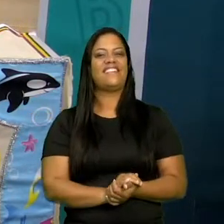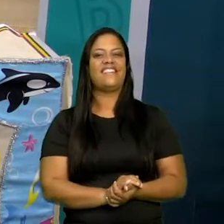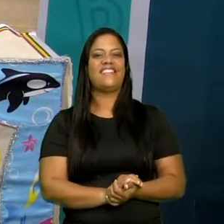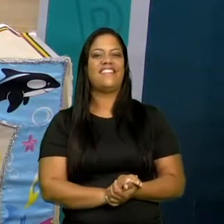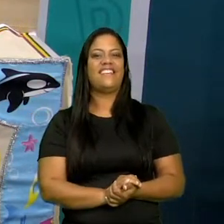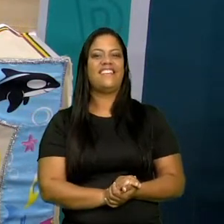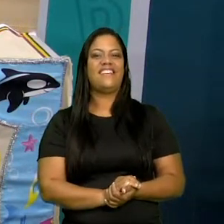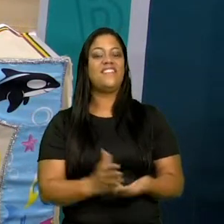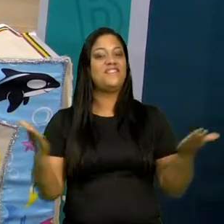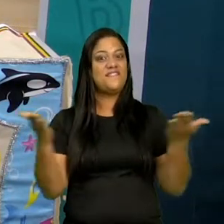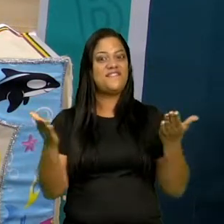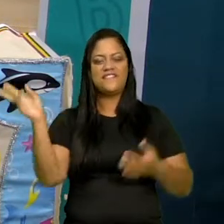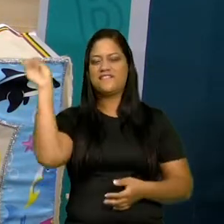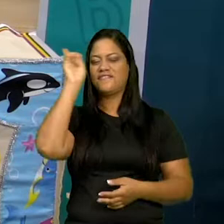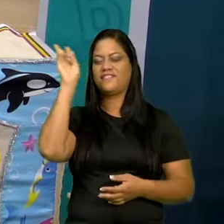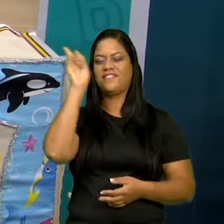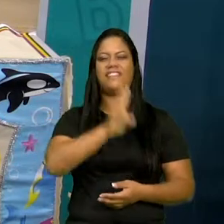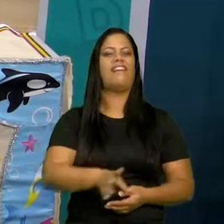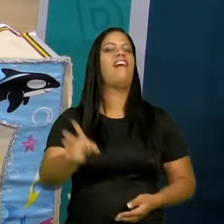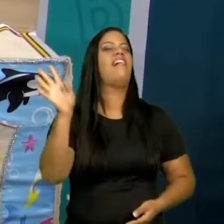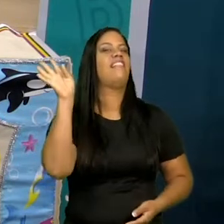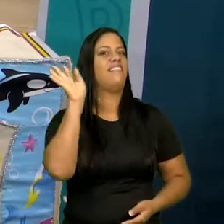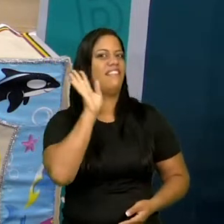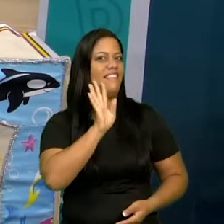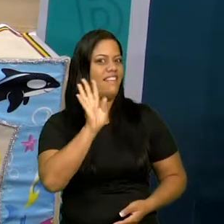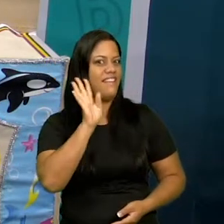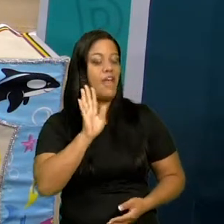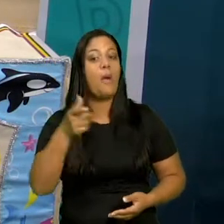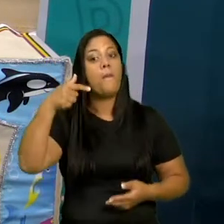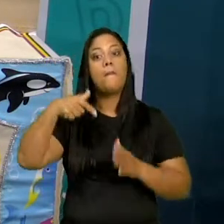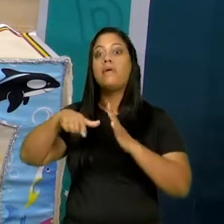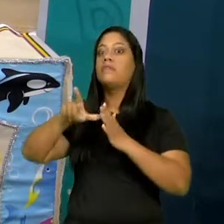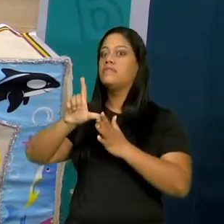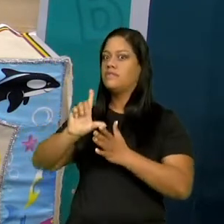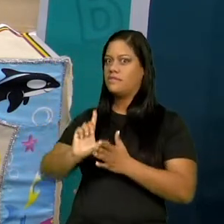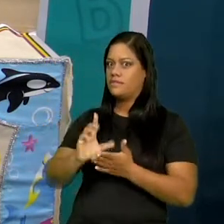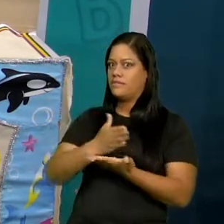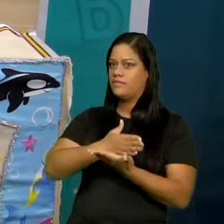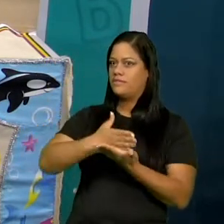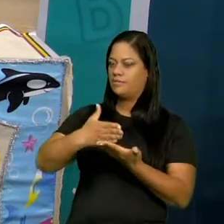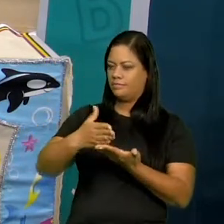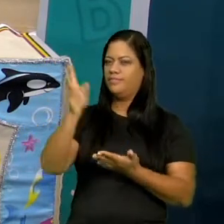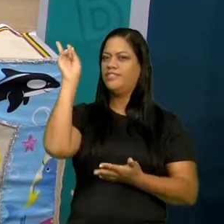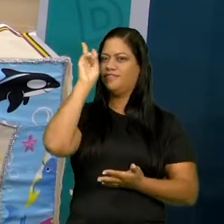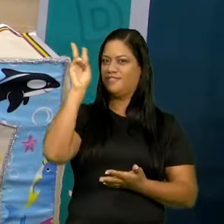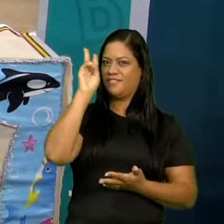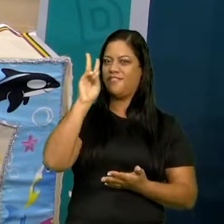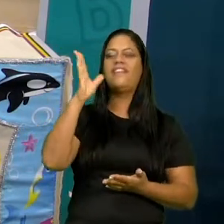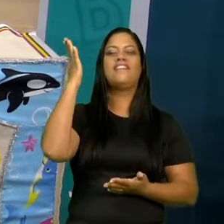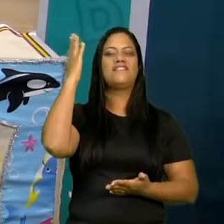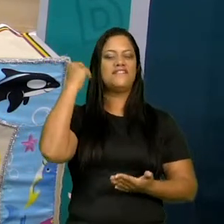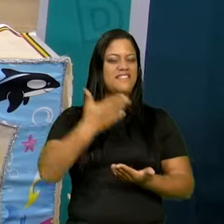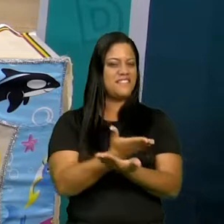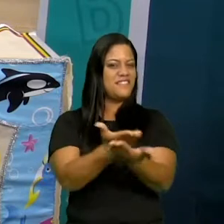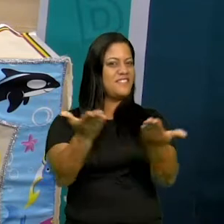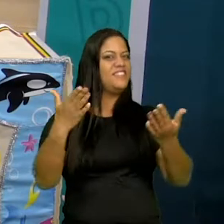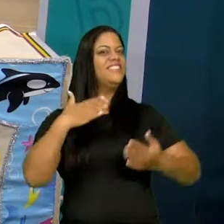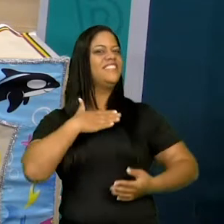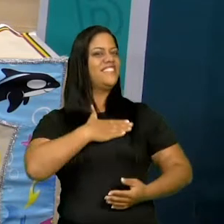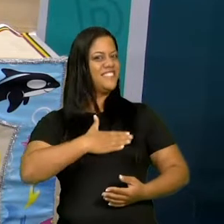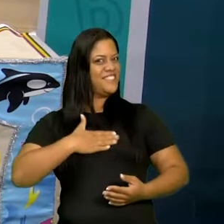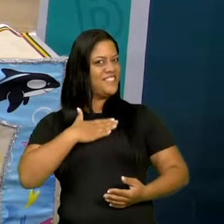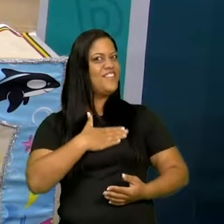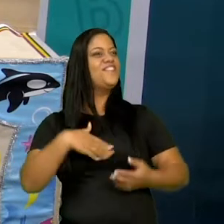hoje a nossa história tá bem legal, mas antes da gente começar aquela história que eu sei que vocês gostam,